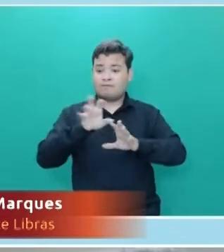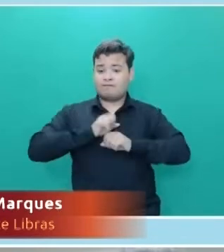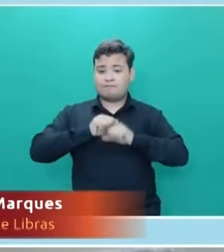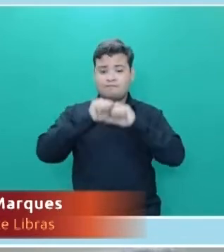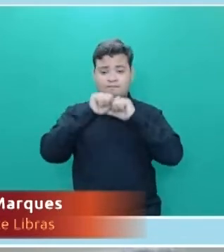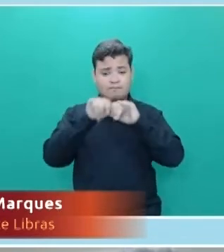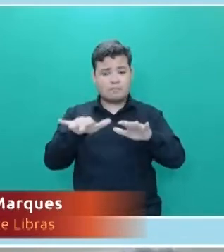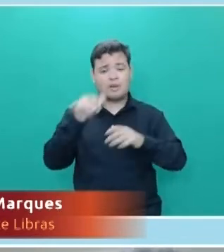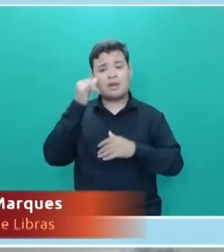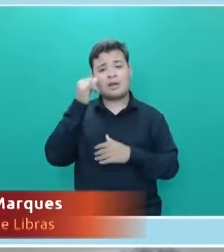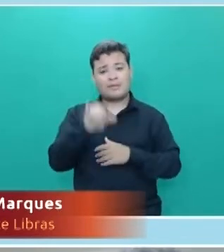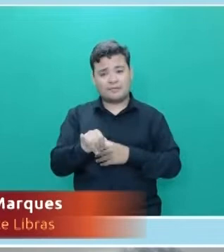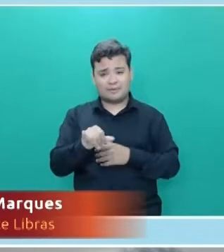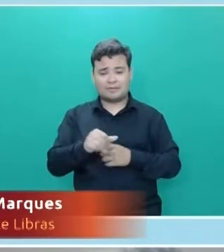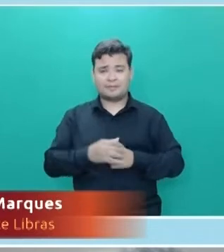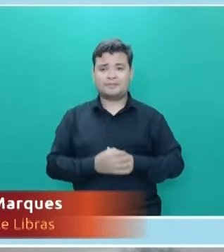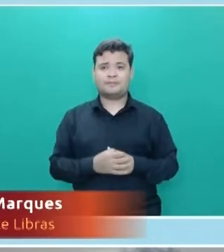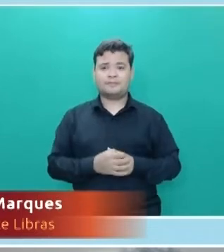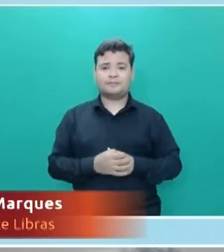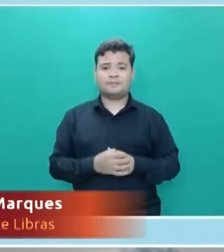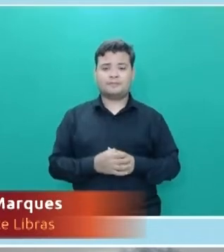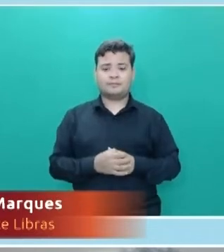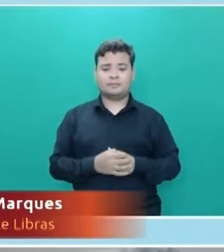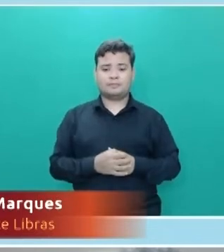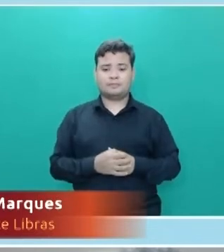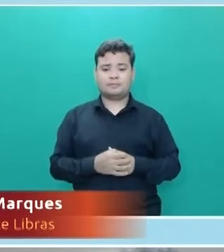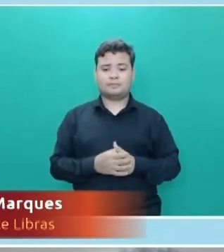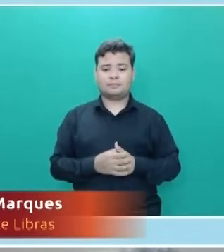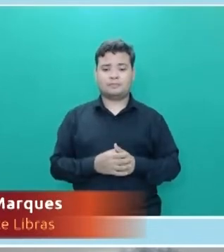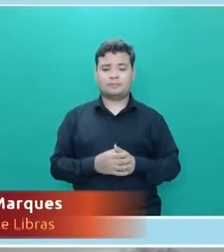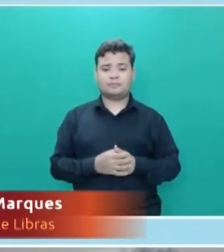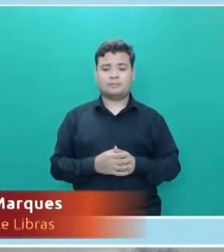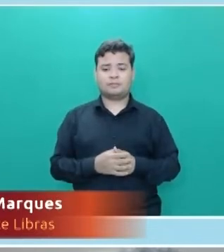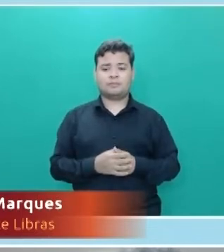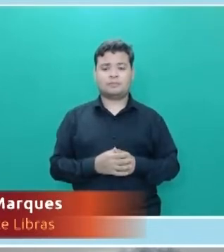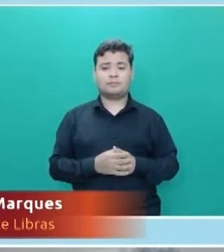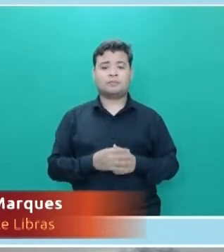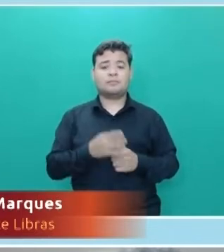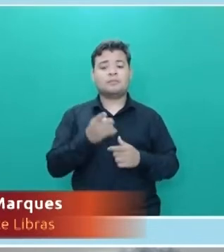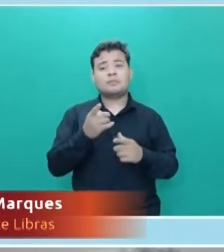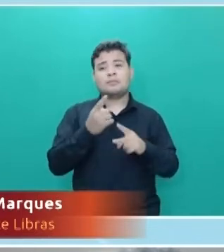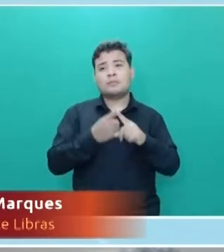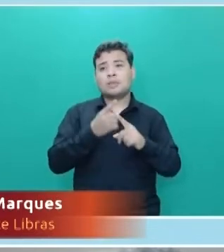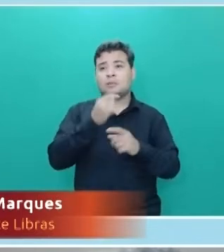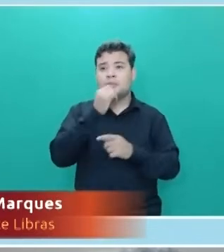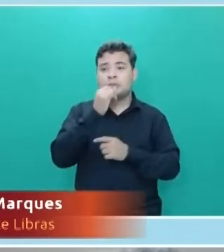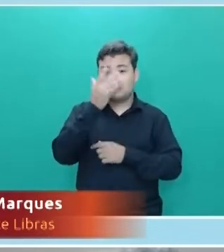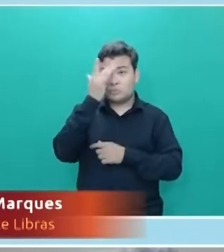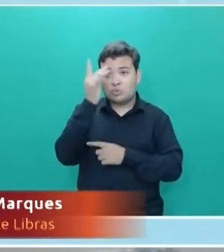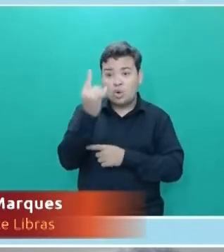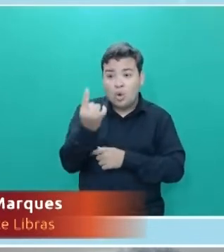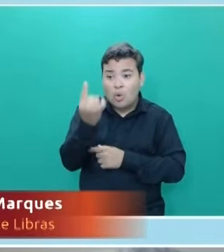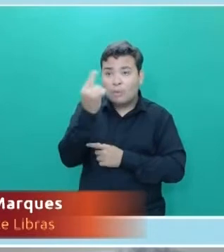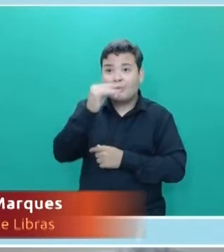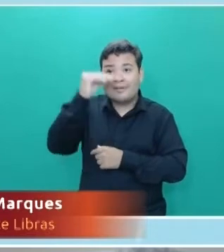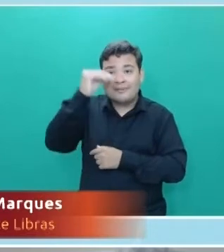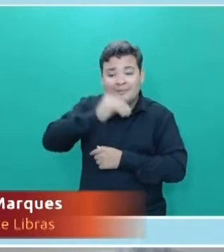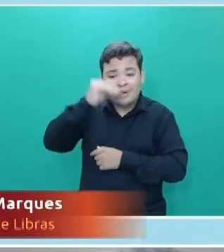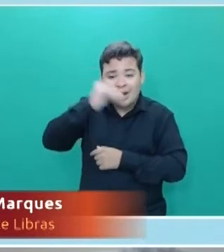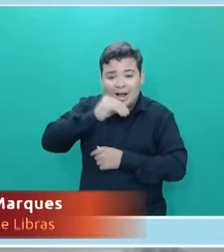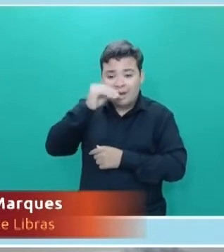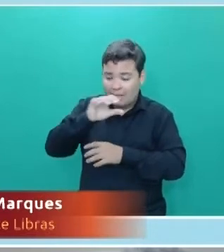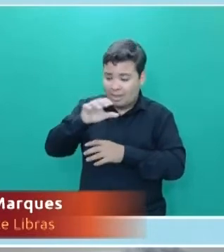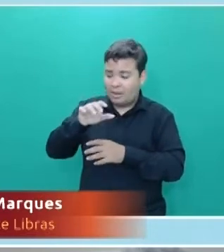infectasse aí pessoas vulneráveis. Basta encontrar uma pessoa vulnerável, esse vírus, ele vai atingir